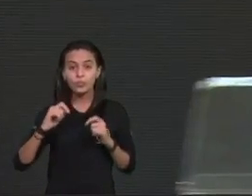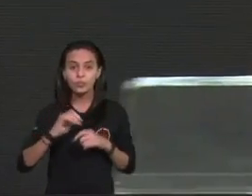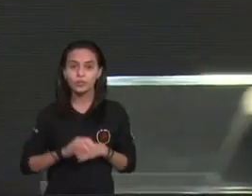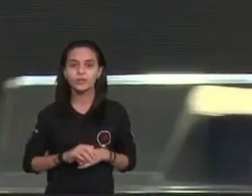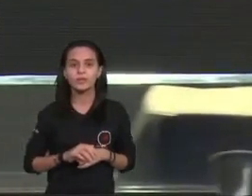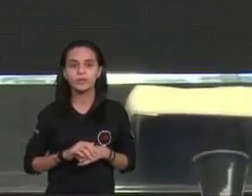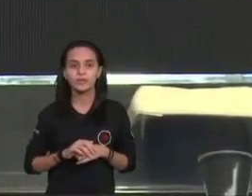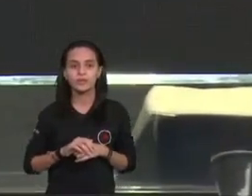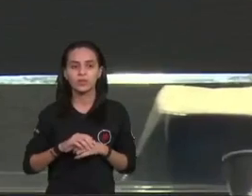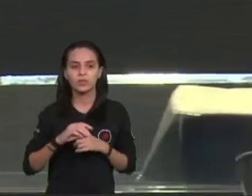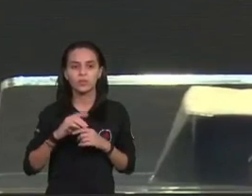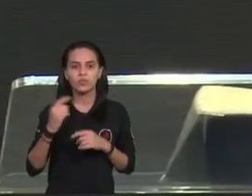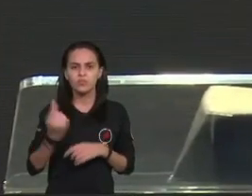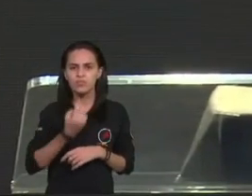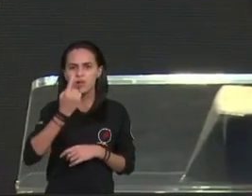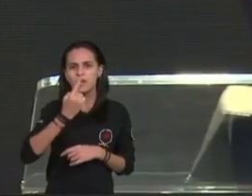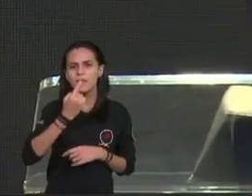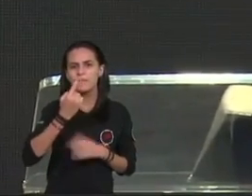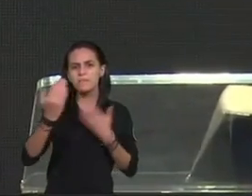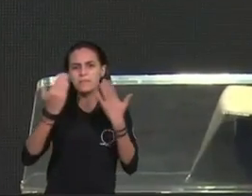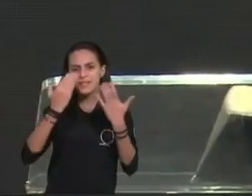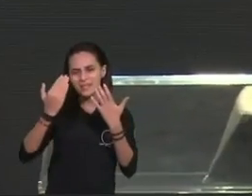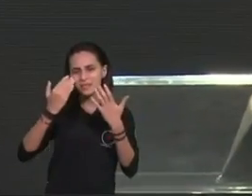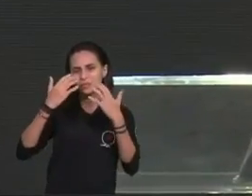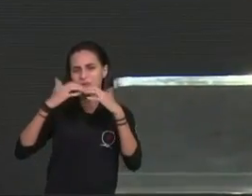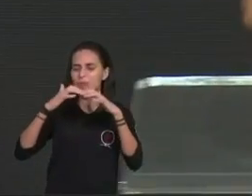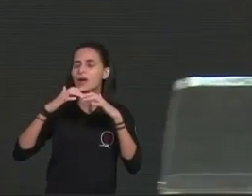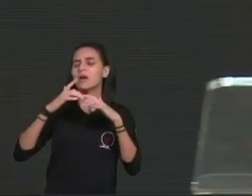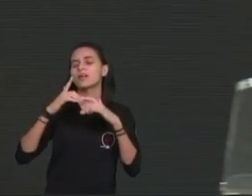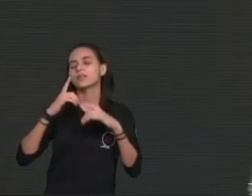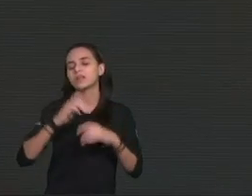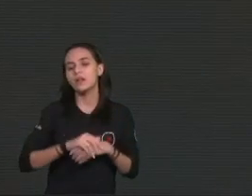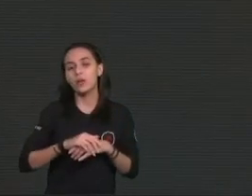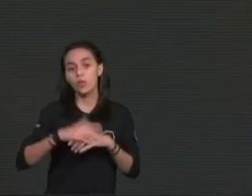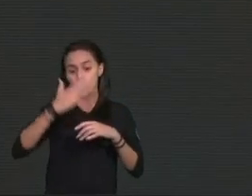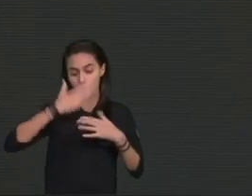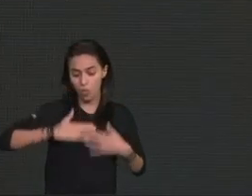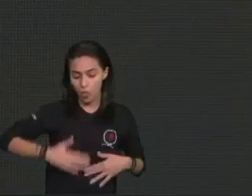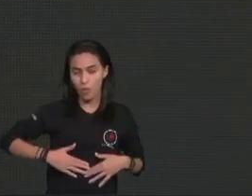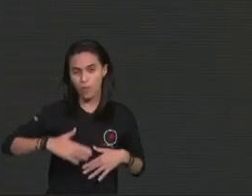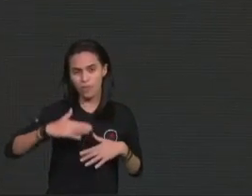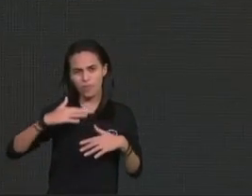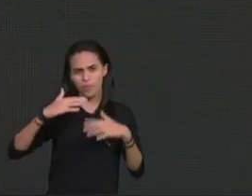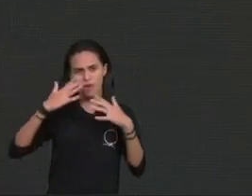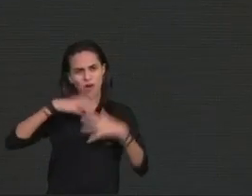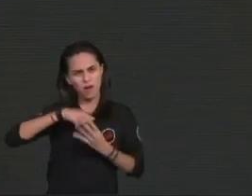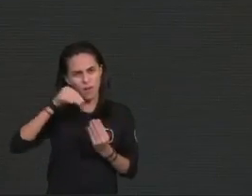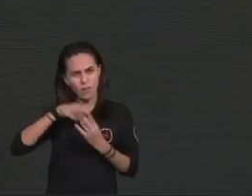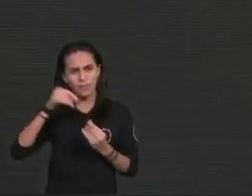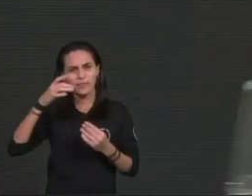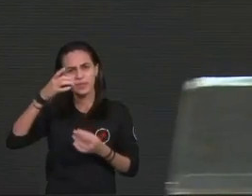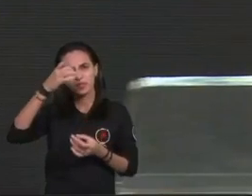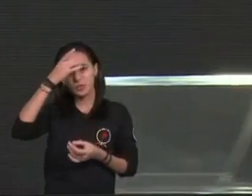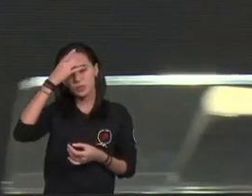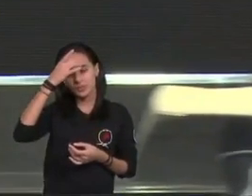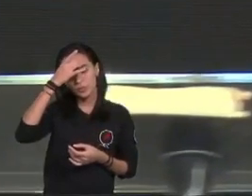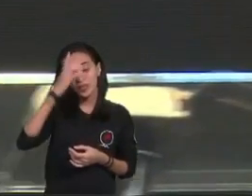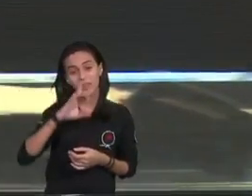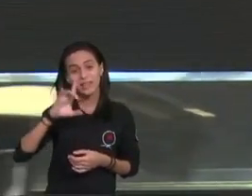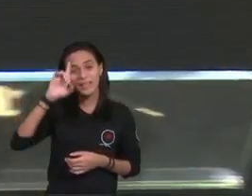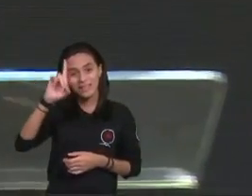psicossomática corpo alma e espírito e Deus é uma unidade